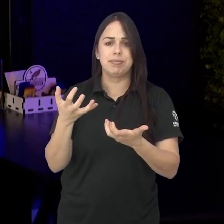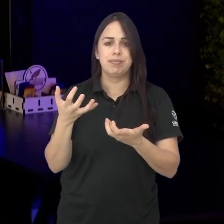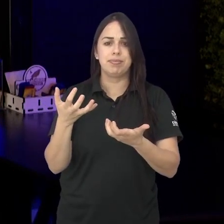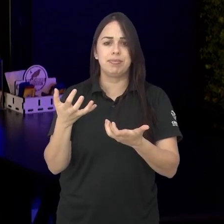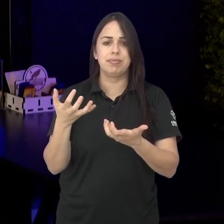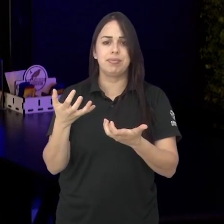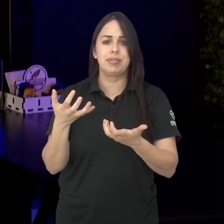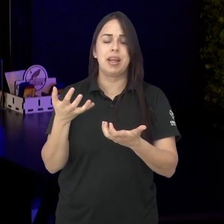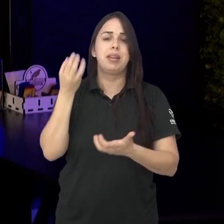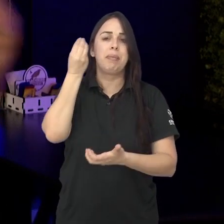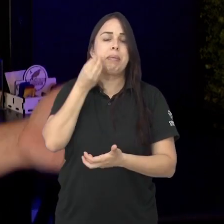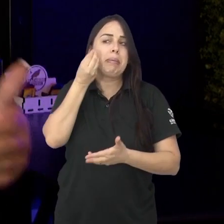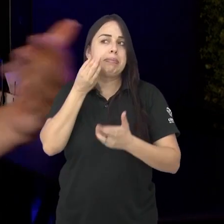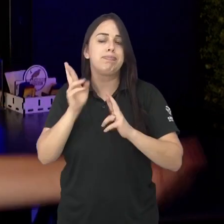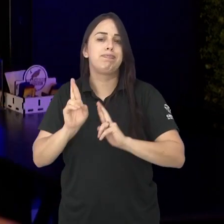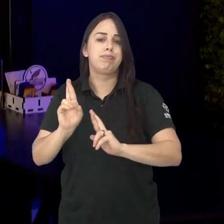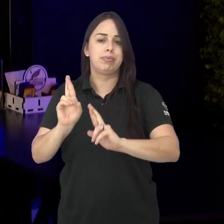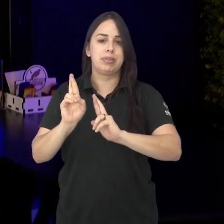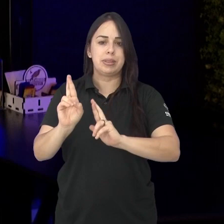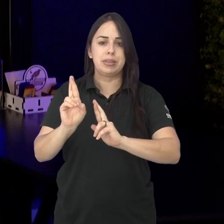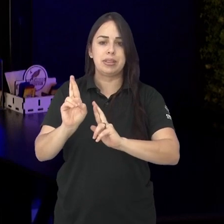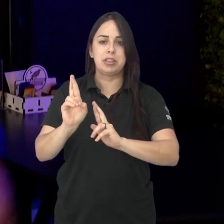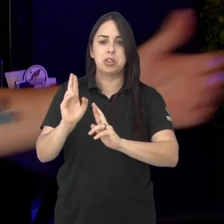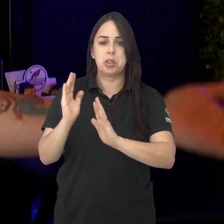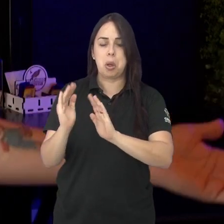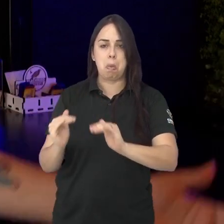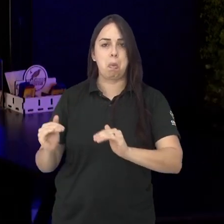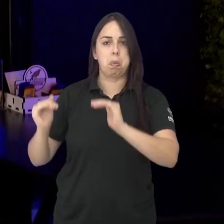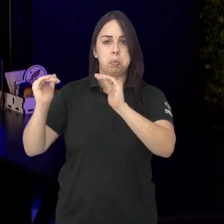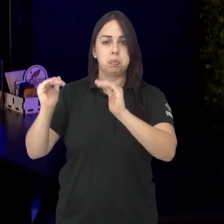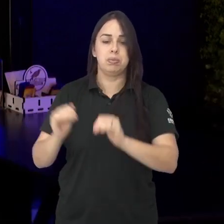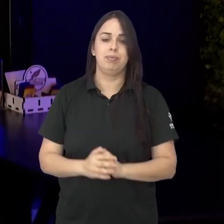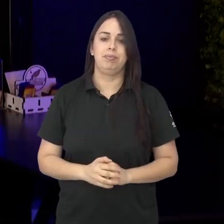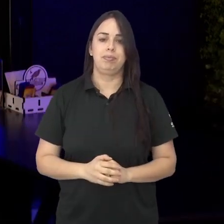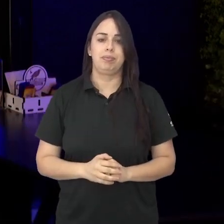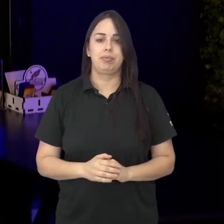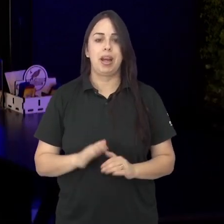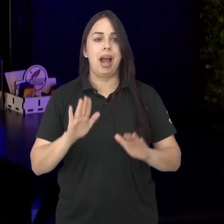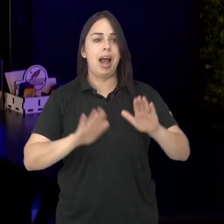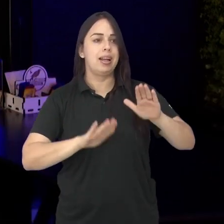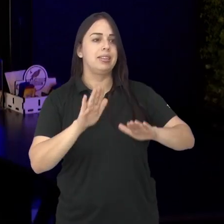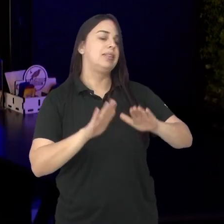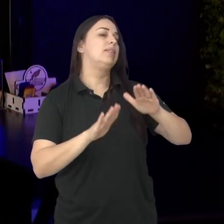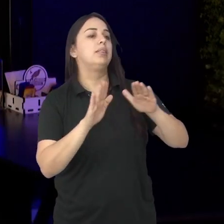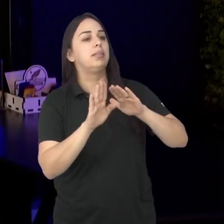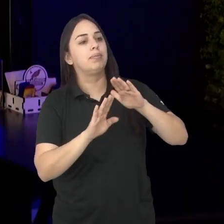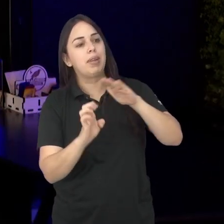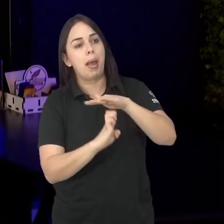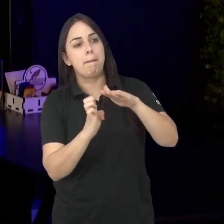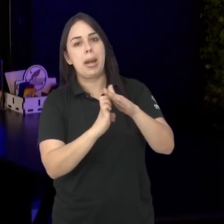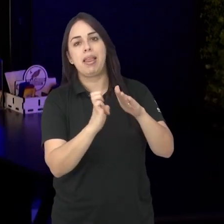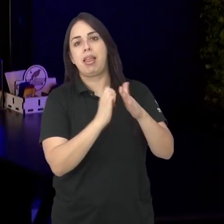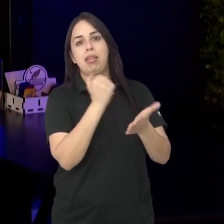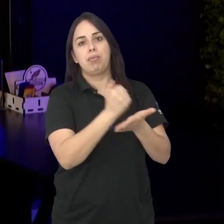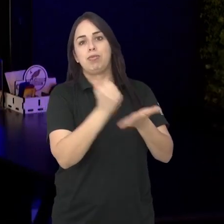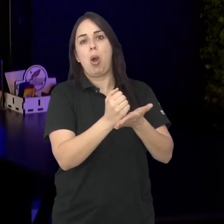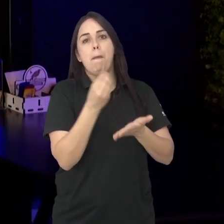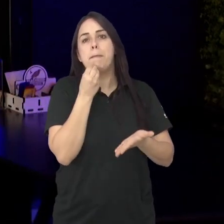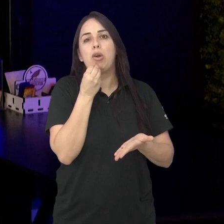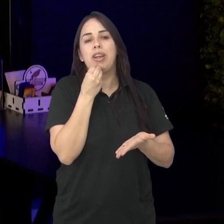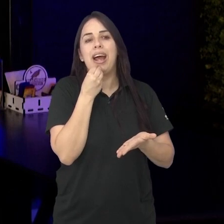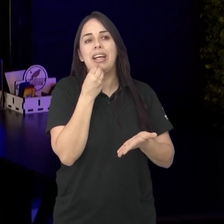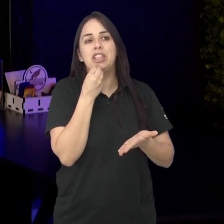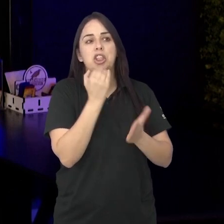né, ter uma expectativa de crescimento, né, porque às vezes as empresas CLT não